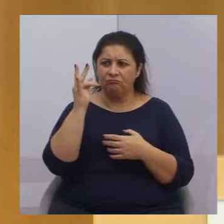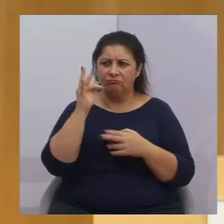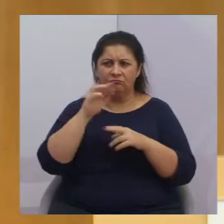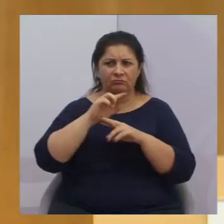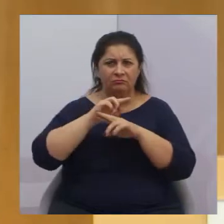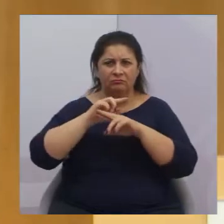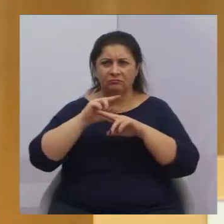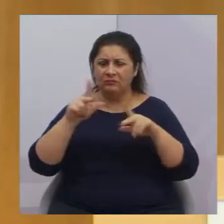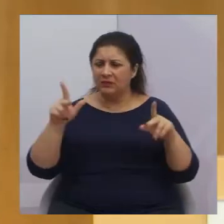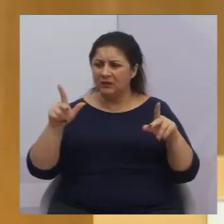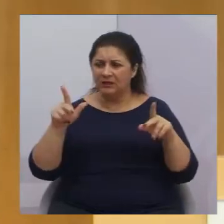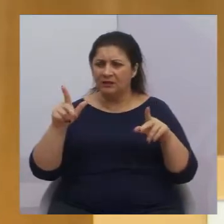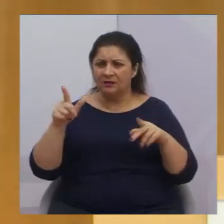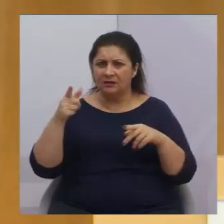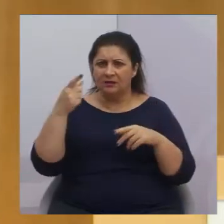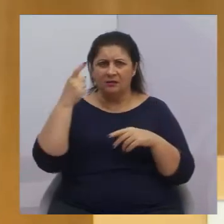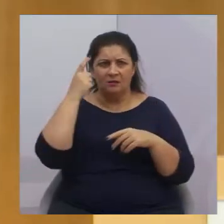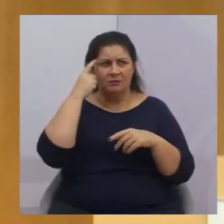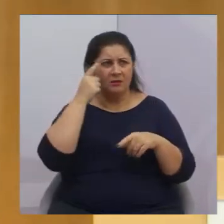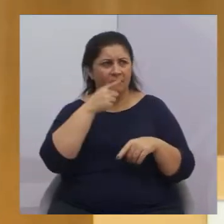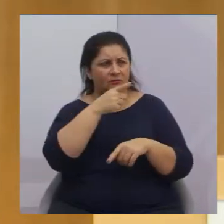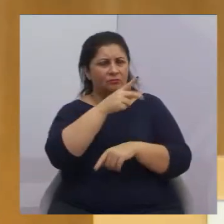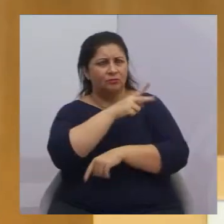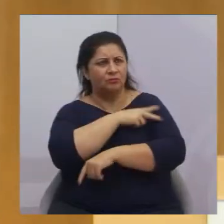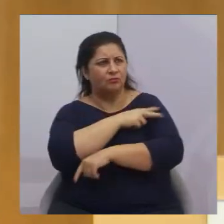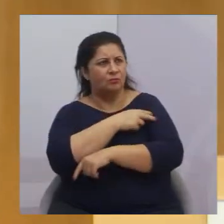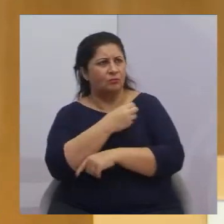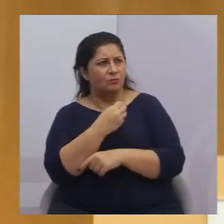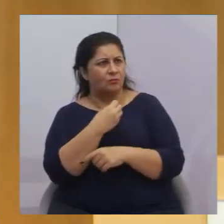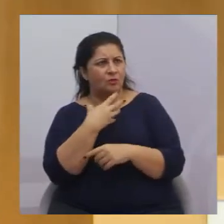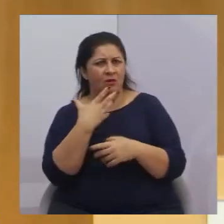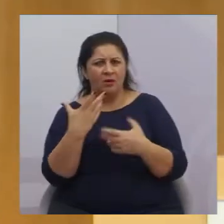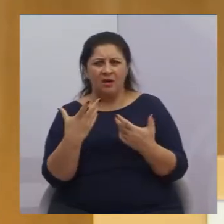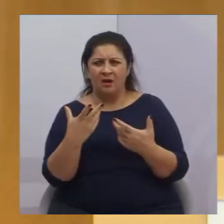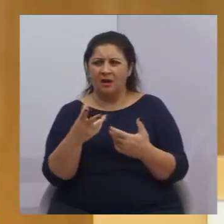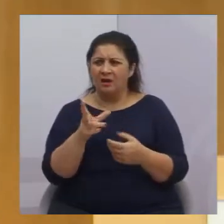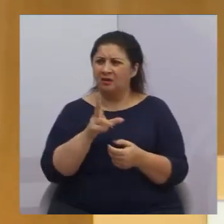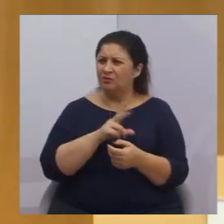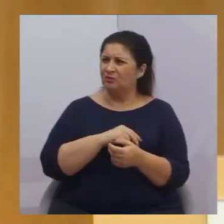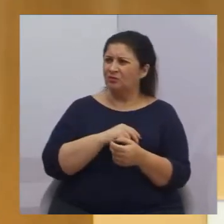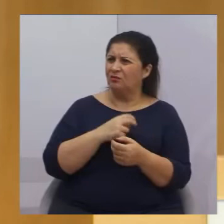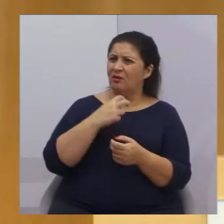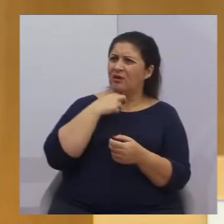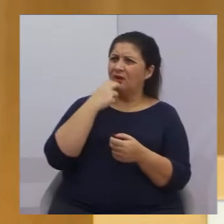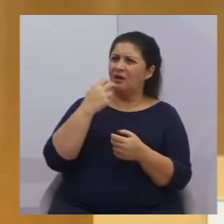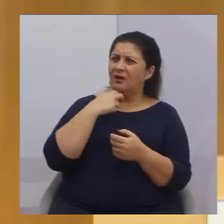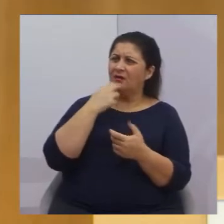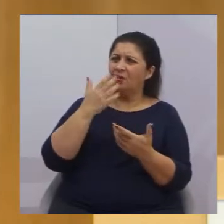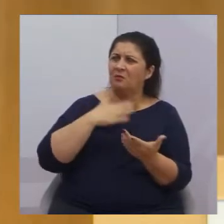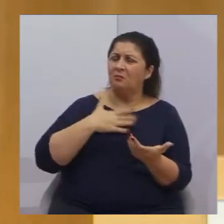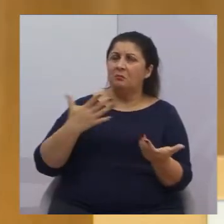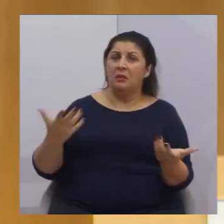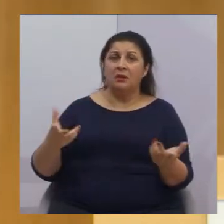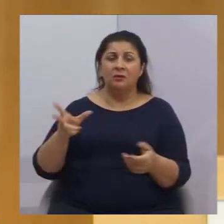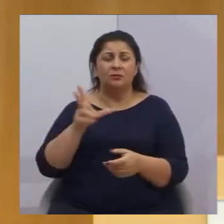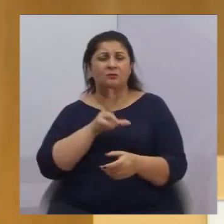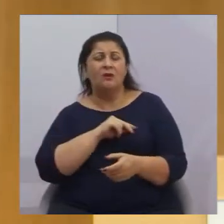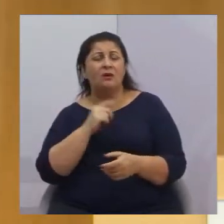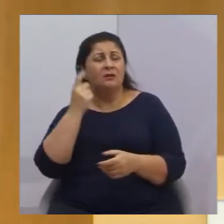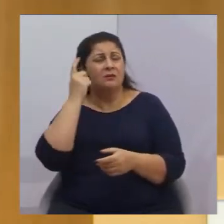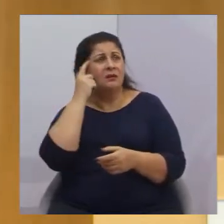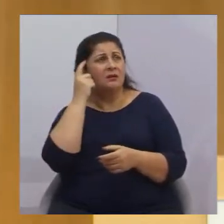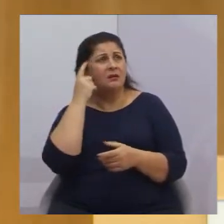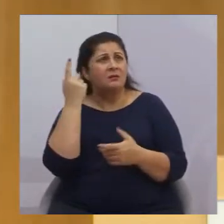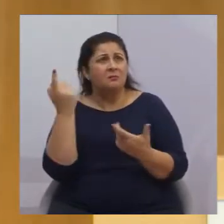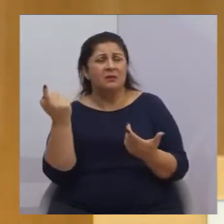eu achava que esse chefe era assim, e, nossa, ele gritou comigo. Poxa, eu achava que